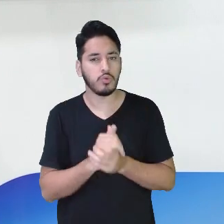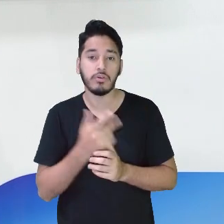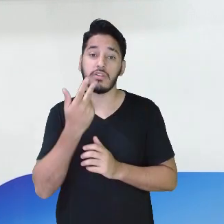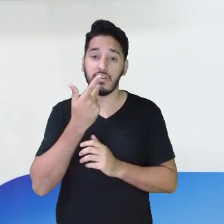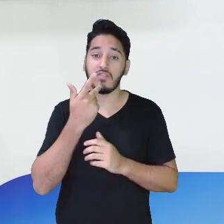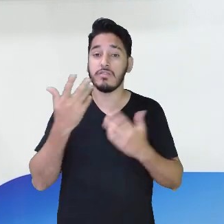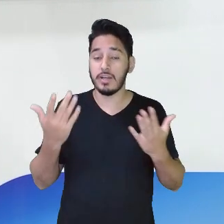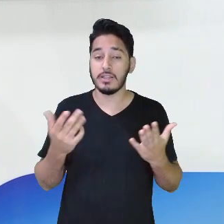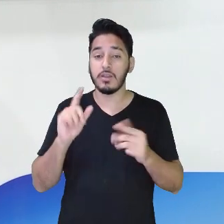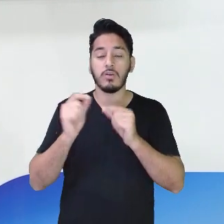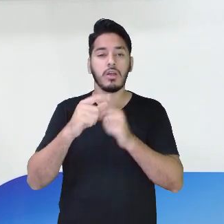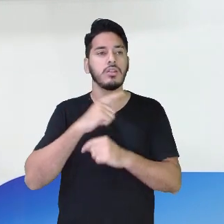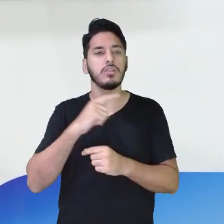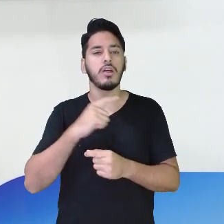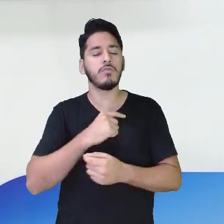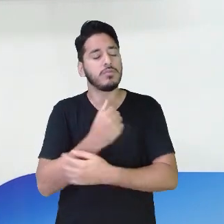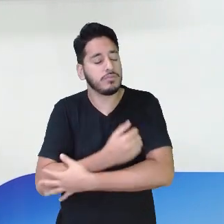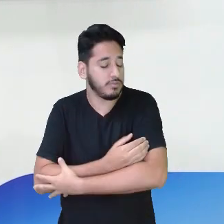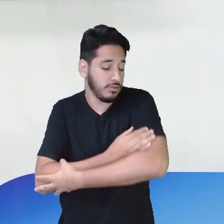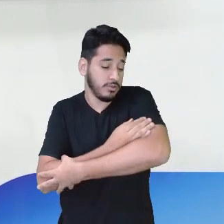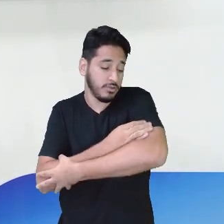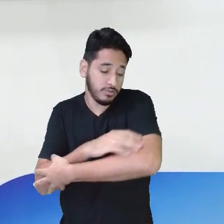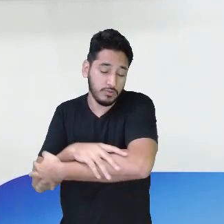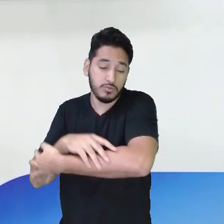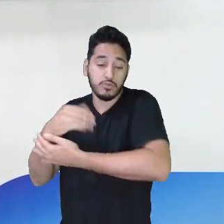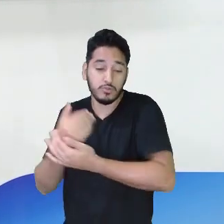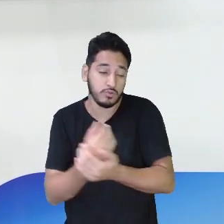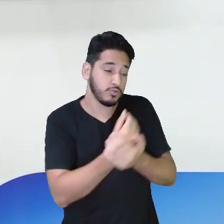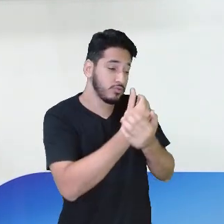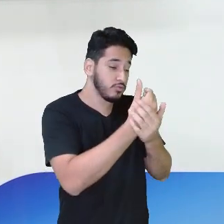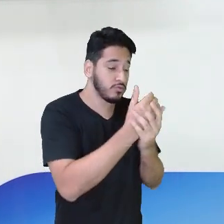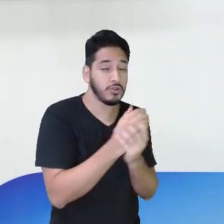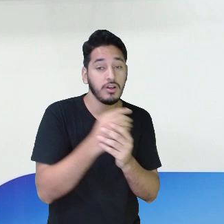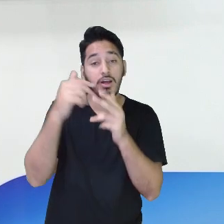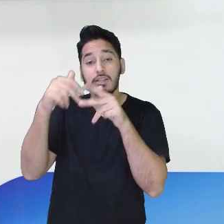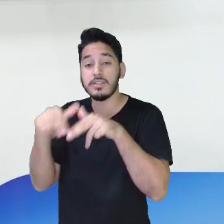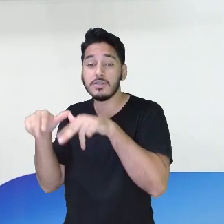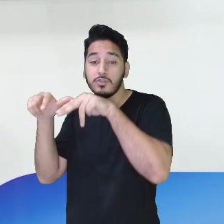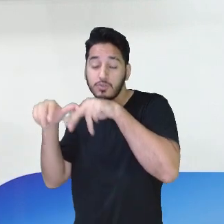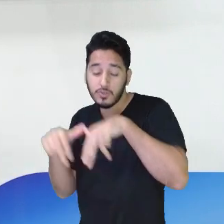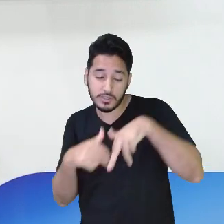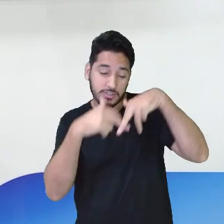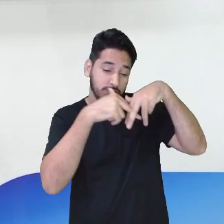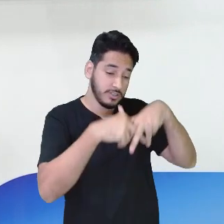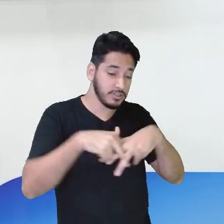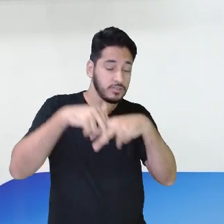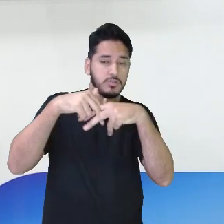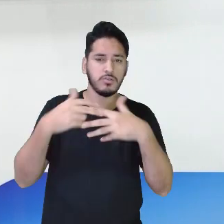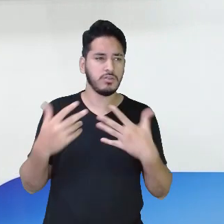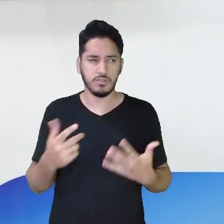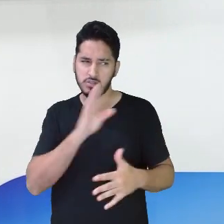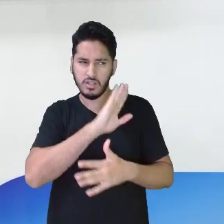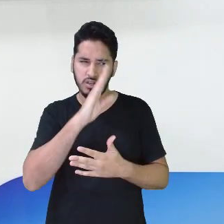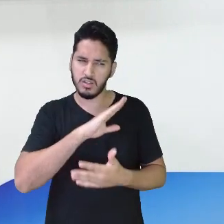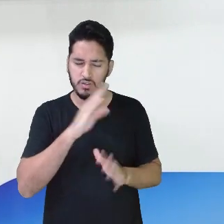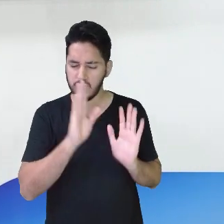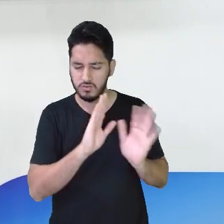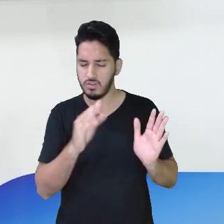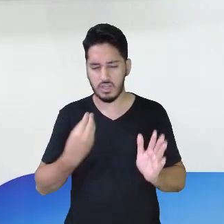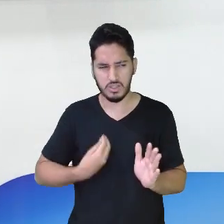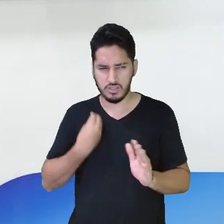no conto, que a teve em seus braços. Dançaram muitas e muitas danças. Então, ele custa acreditar.